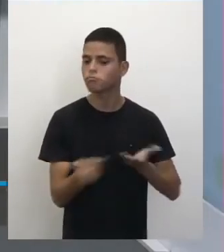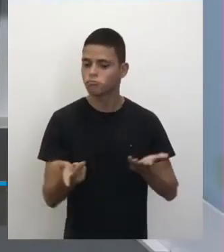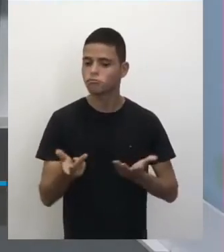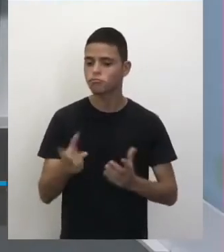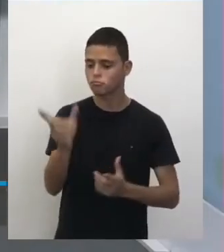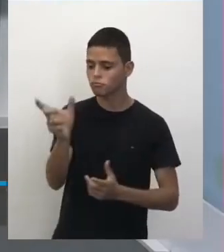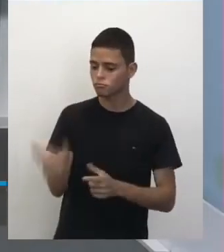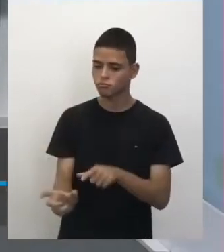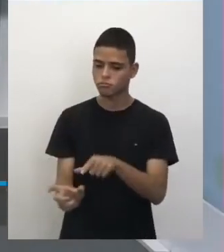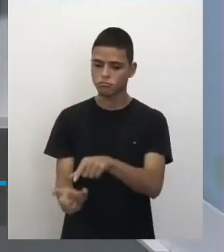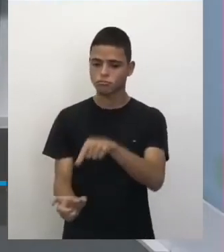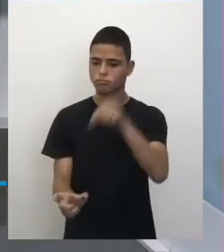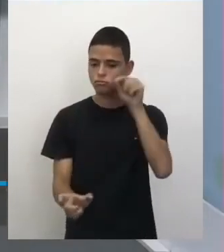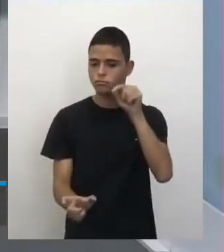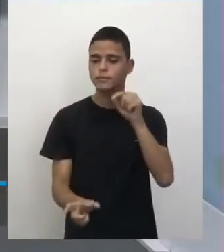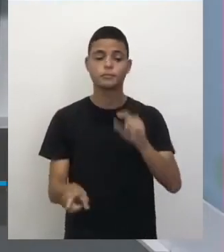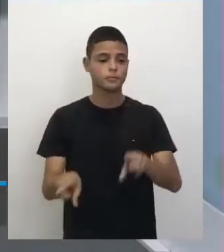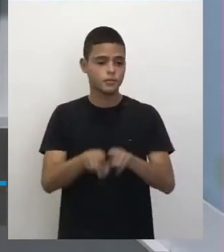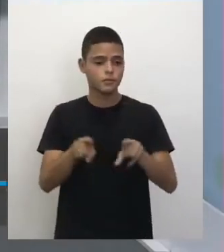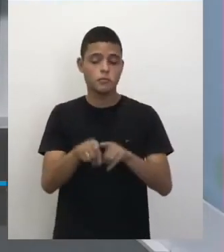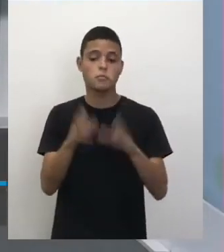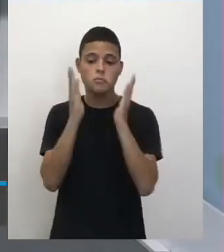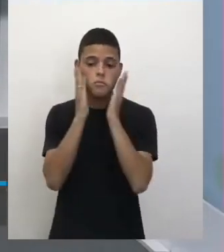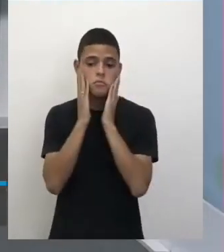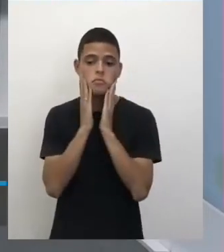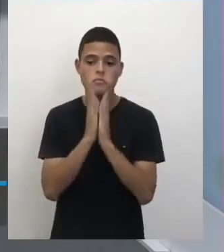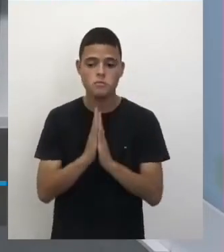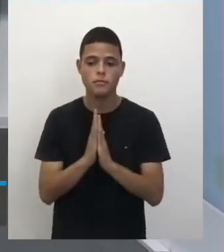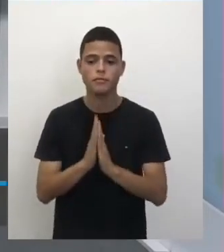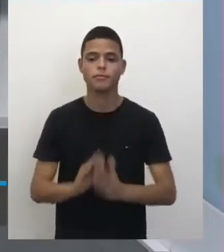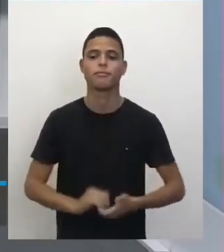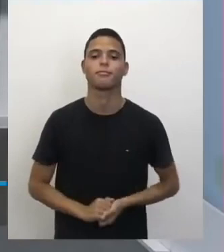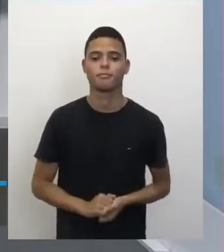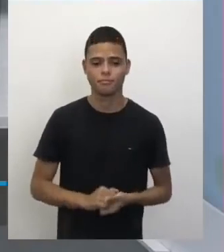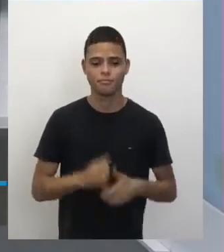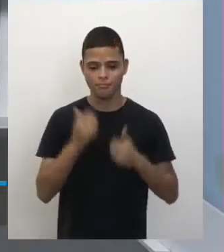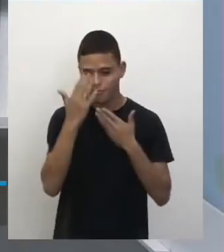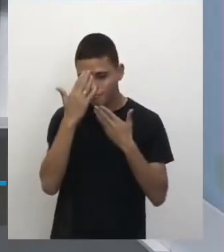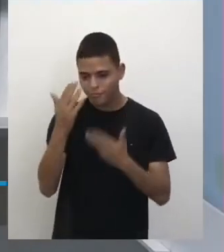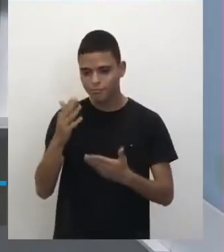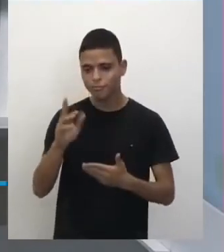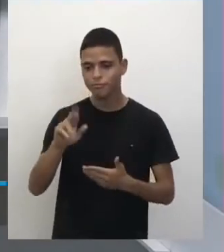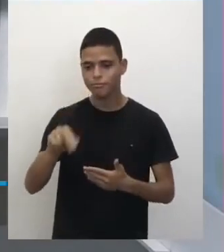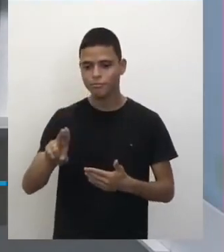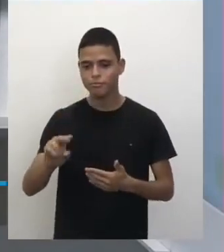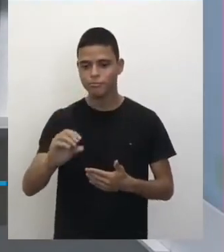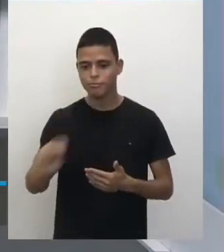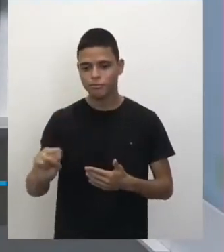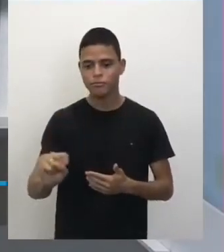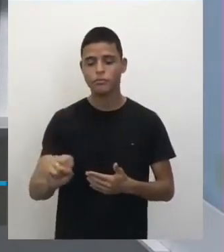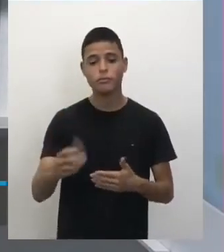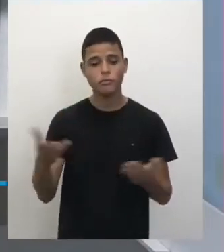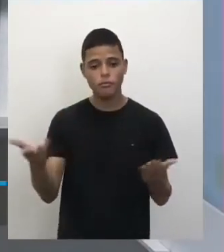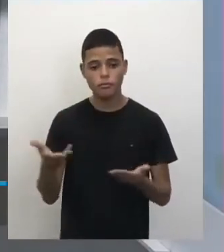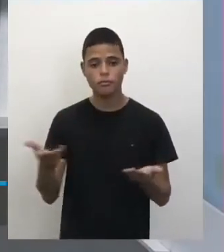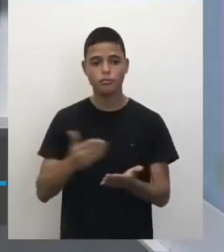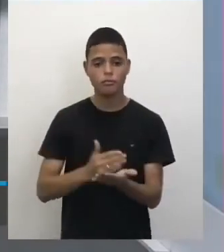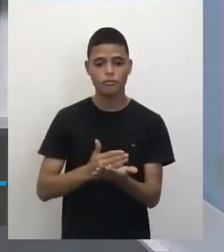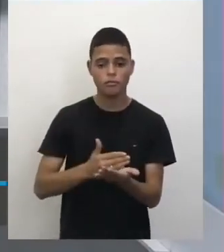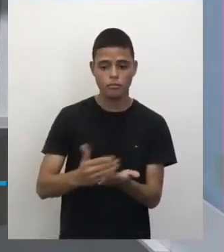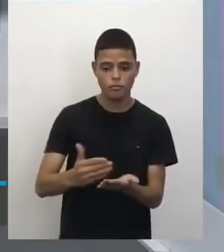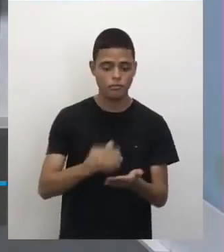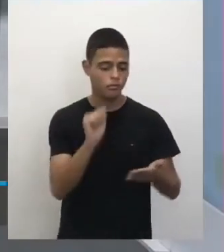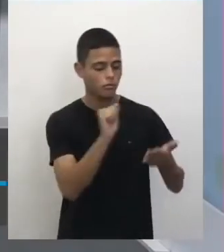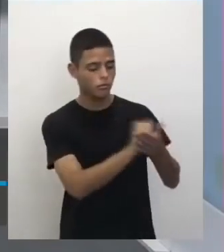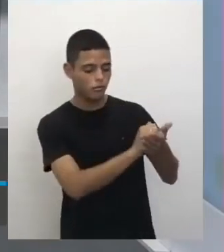primeira vez que nós estamos vendo ele de cara limpa, né? Cara limpa, Olha totalmente. Obrigado, Russo. E vamos começar com uma atividade aqui com vocês, estudantes.